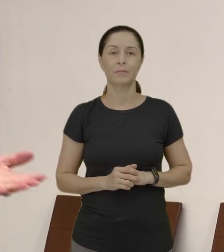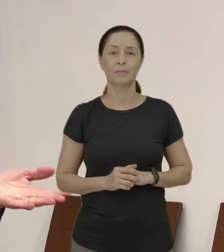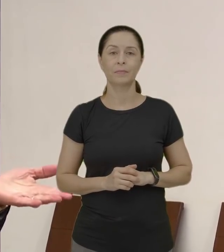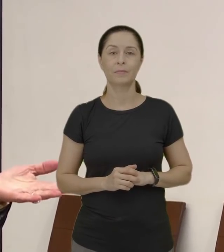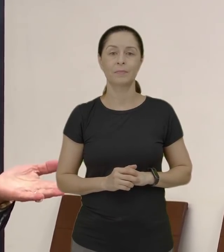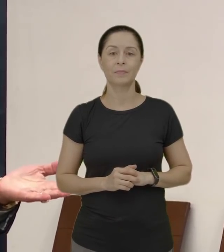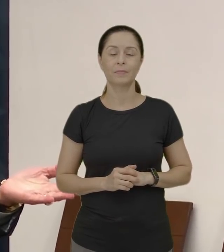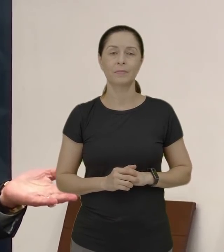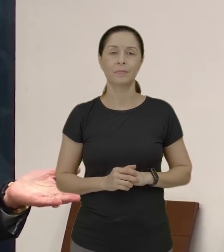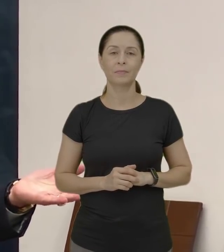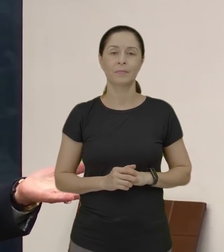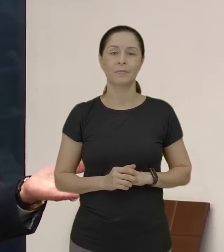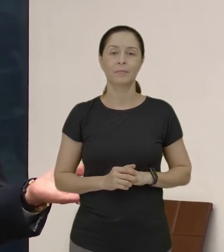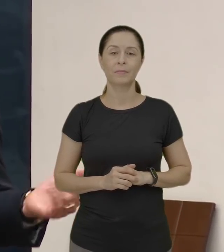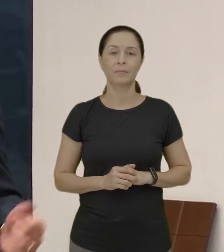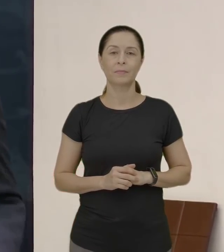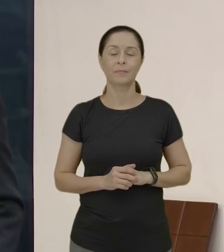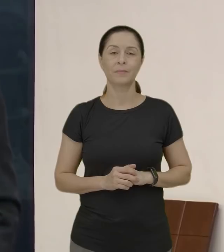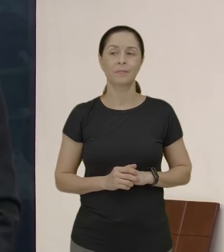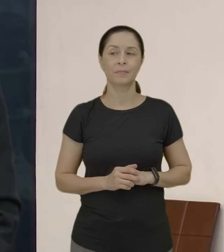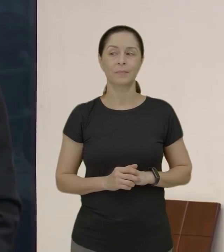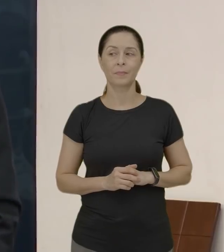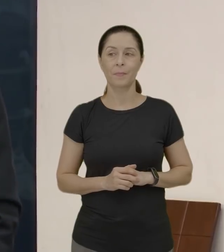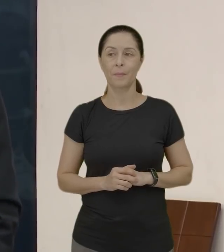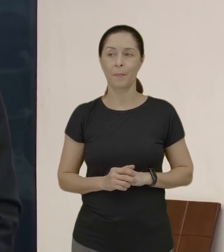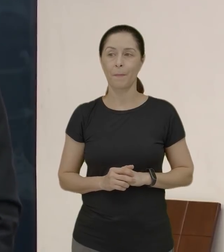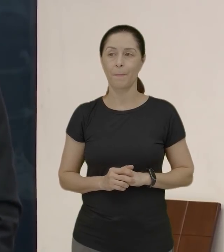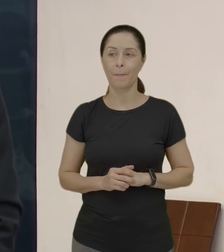Vocês ficaram em dúvida agora, tem tanta opinião que eu não sei qual que é o certo.